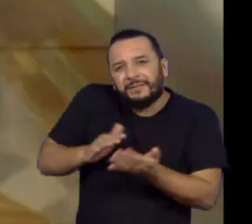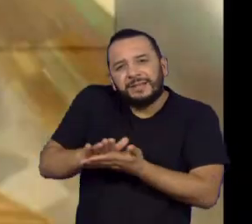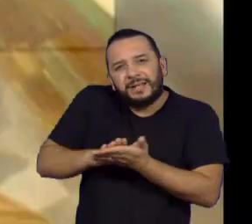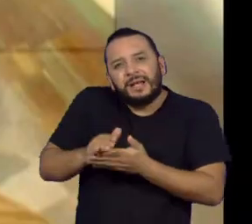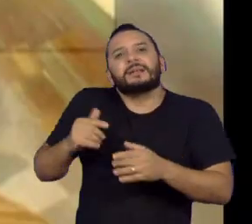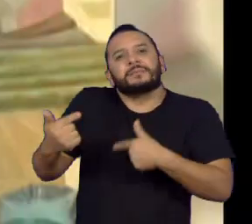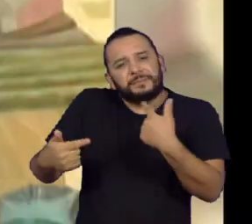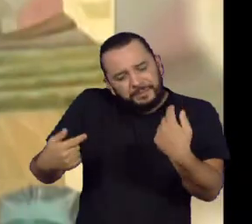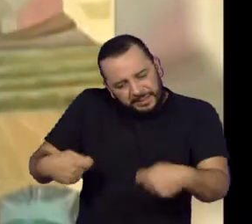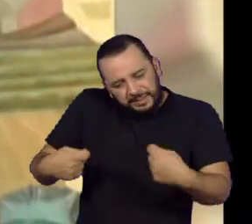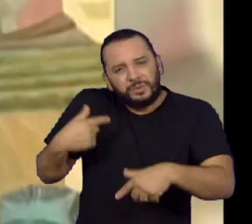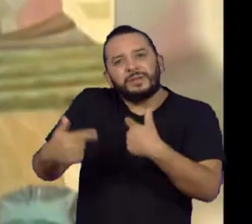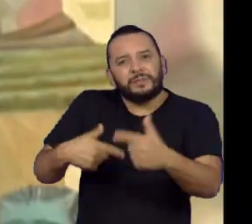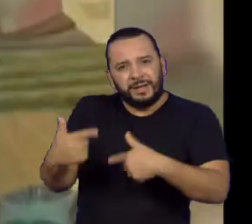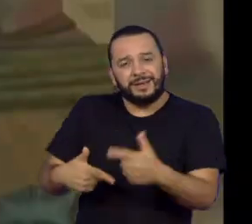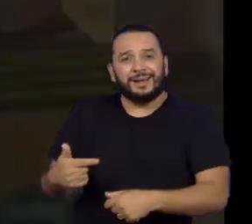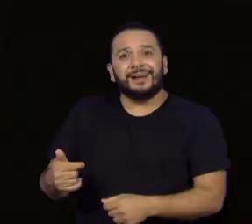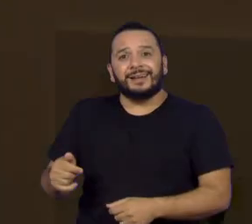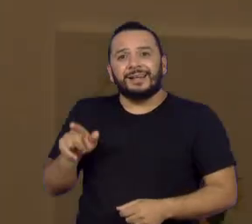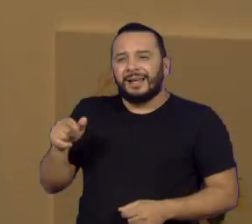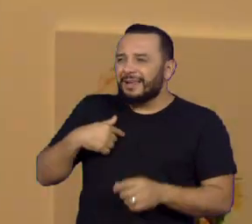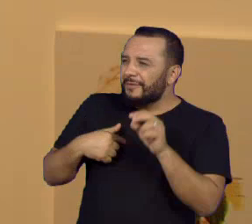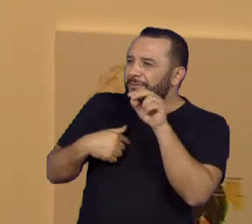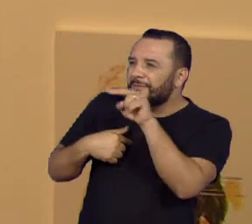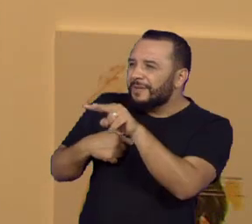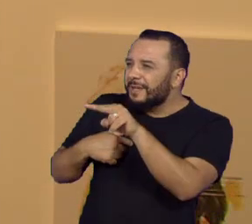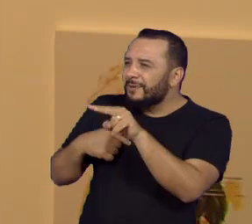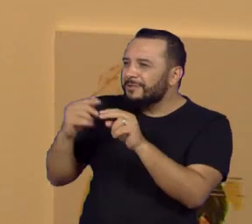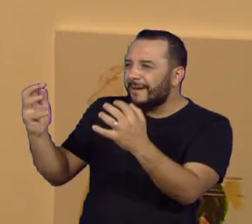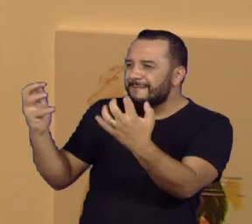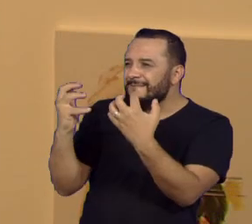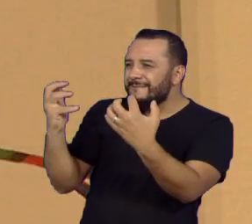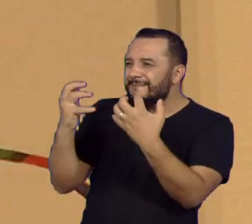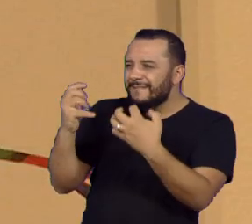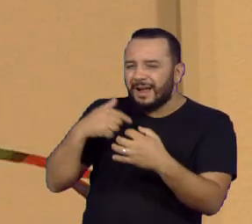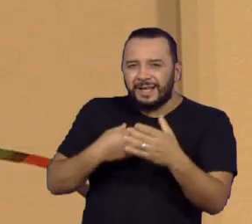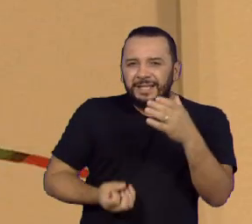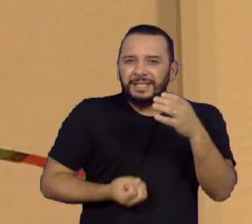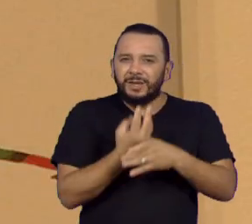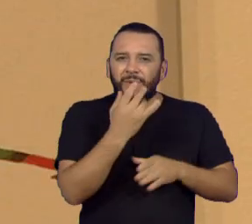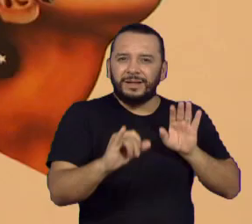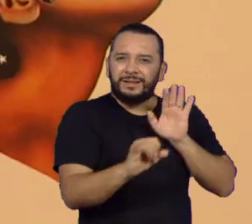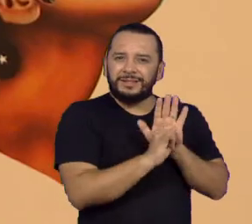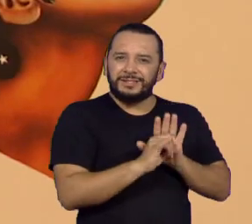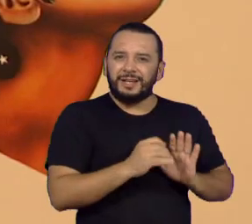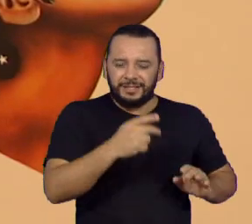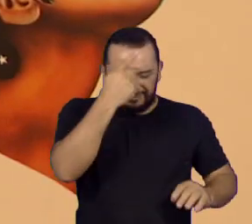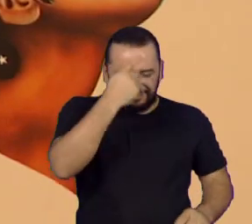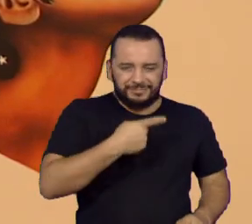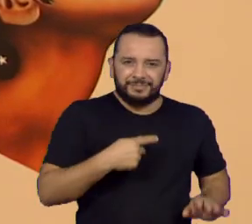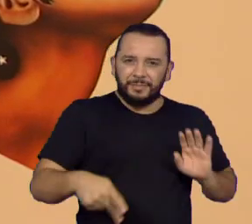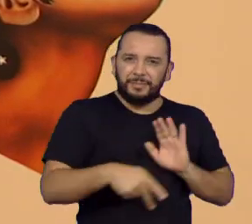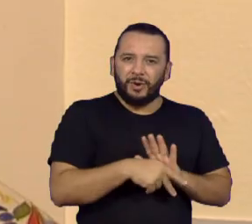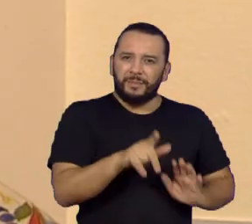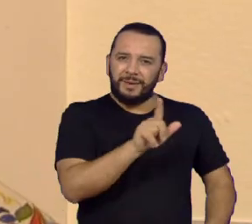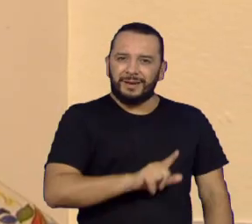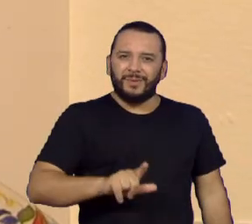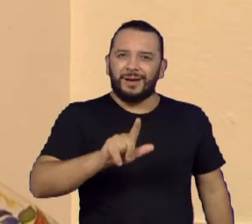Os traços desse mestre ajudaram Elifas a encontrar a sua própria e expressiva linguagem.